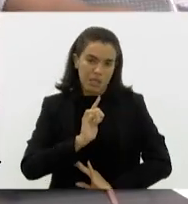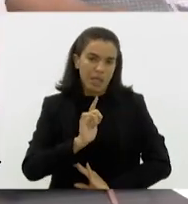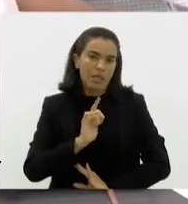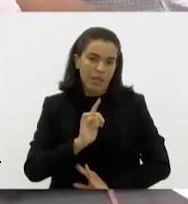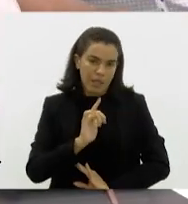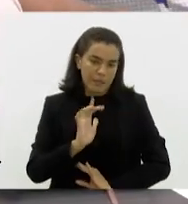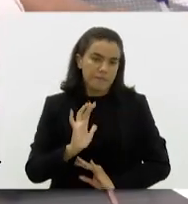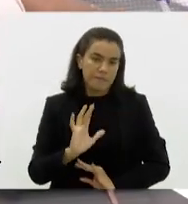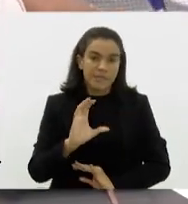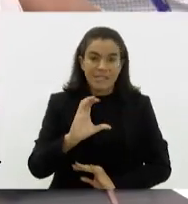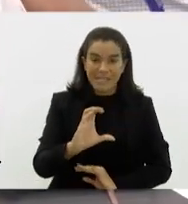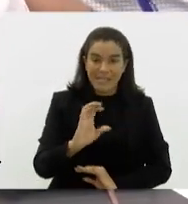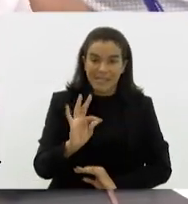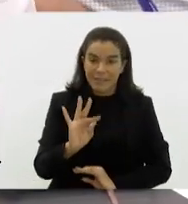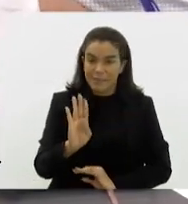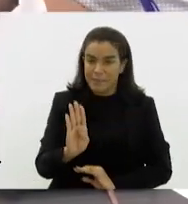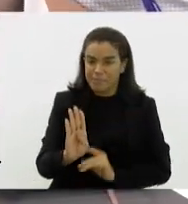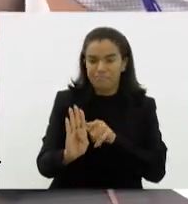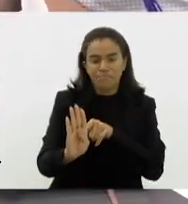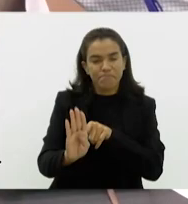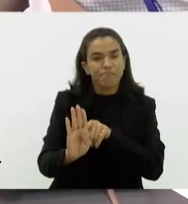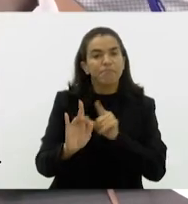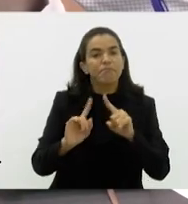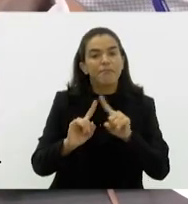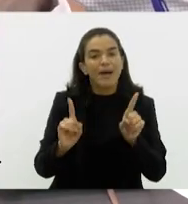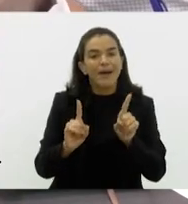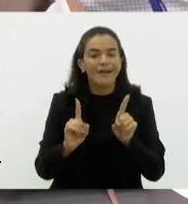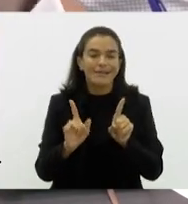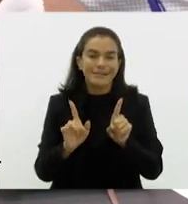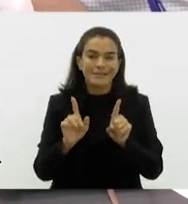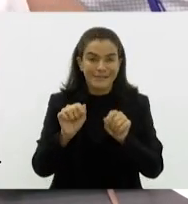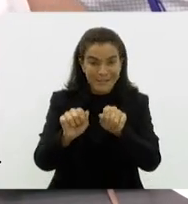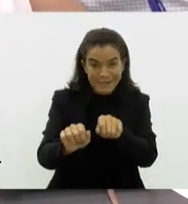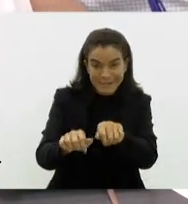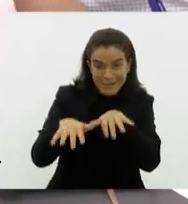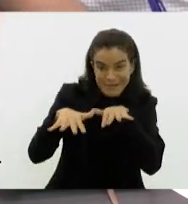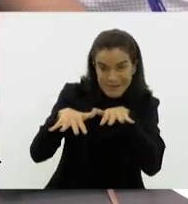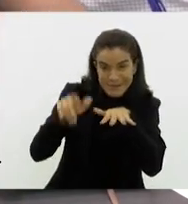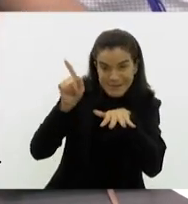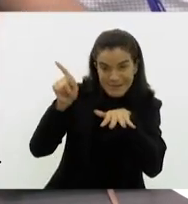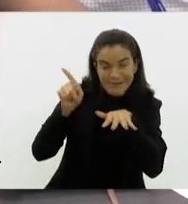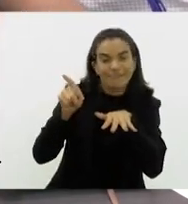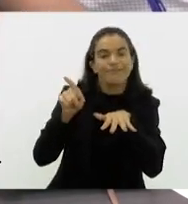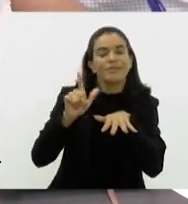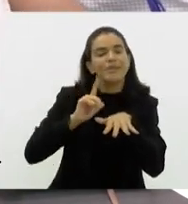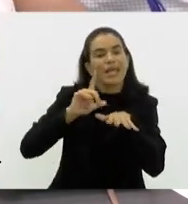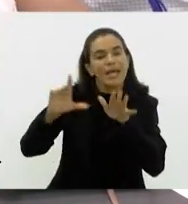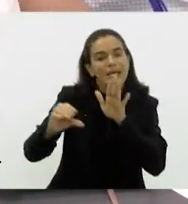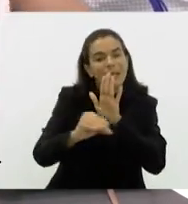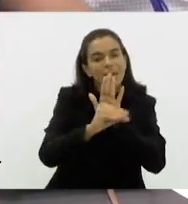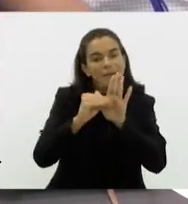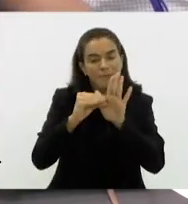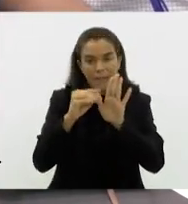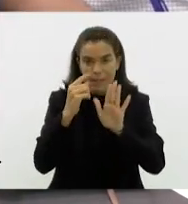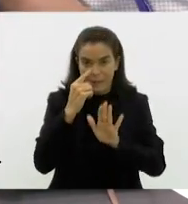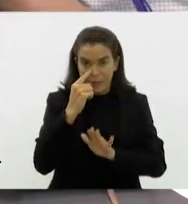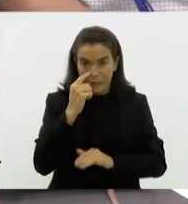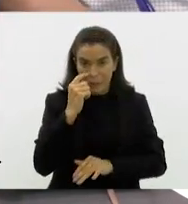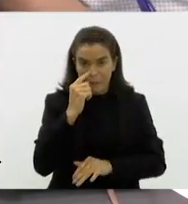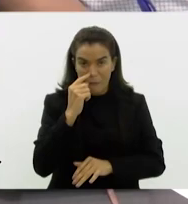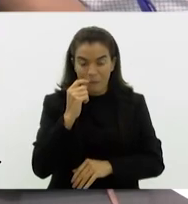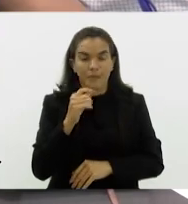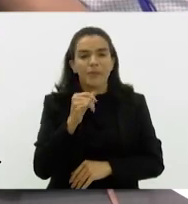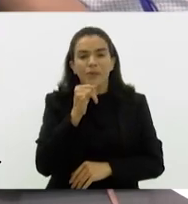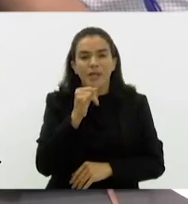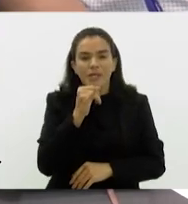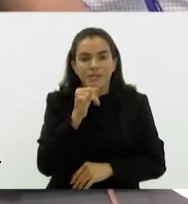motorista. No próprio CTB. Agora, não impede que no plenário haja uma emenda do seguinte perfeito, tipo. Perfeito, perfeito. É, que a